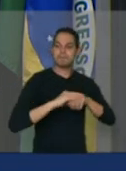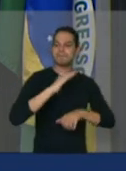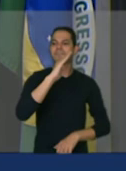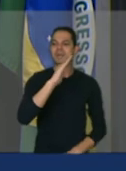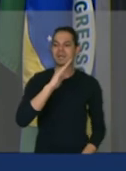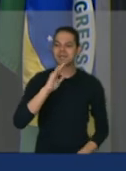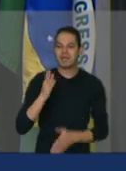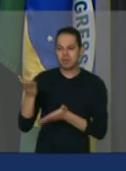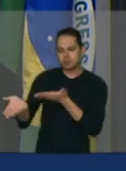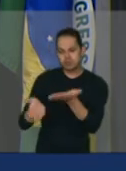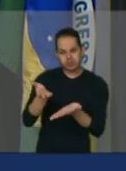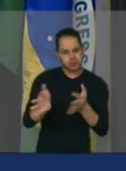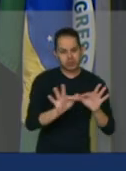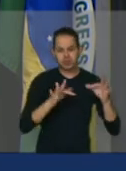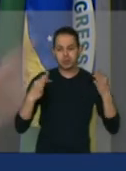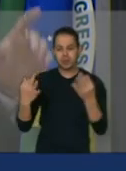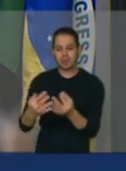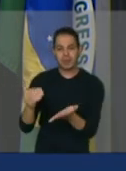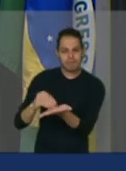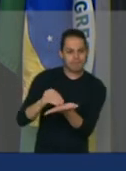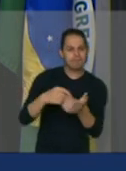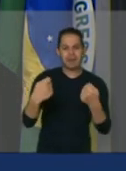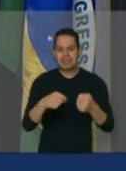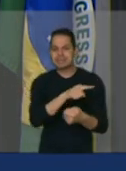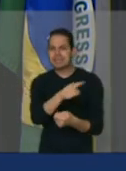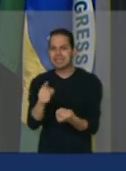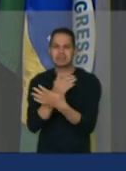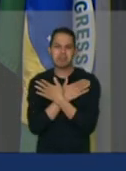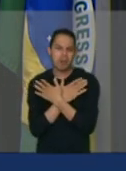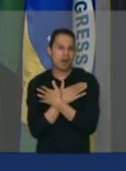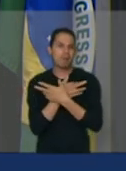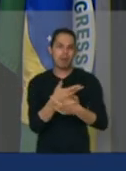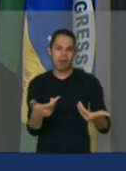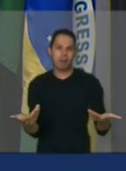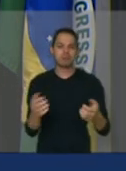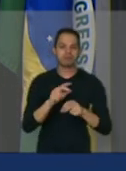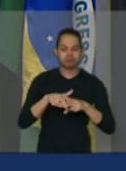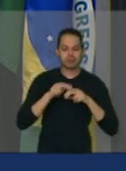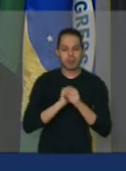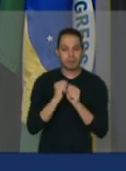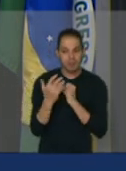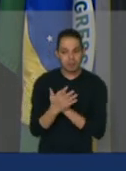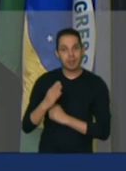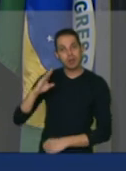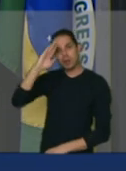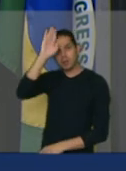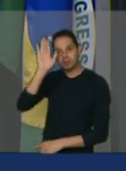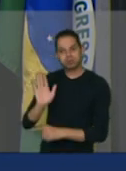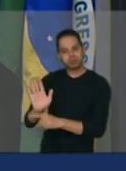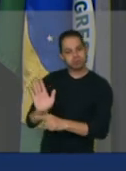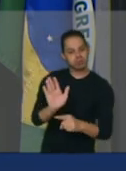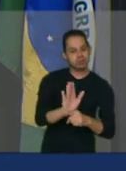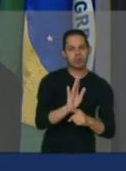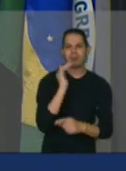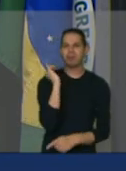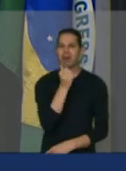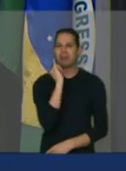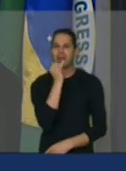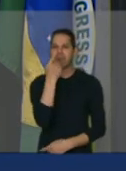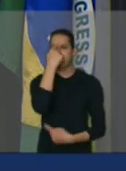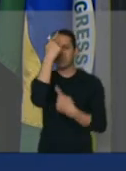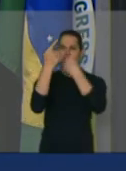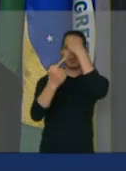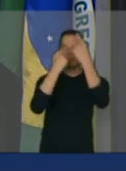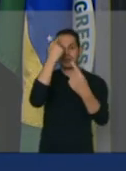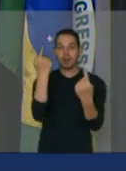para atender as famílias necessitadas que perderam seus empregos nessa pandemia. E tem muitas narrativas sendo criadas. Enquanto a